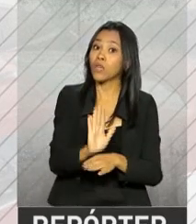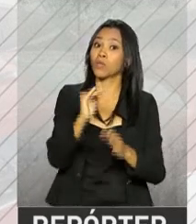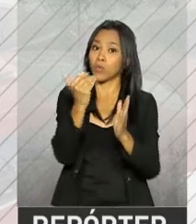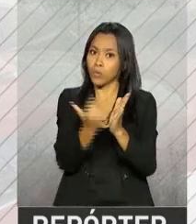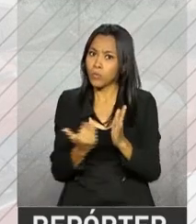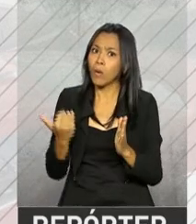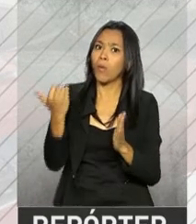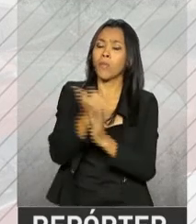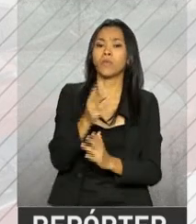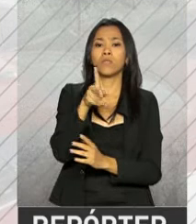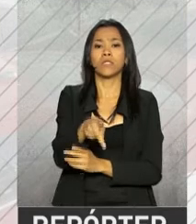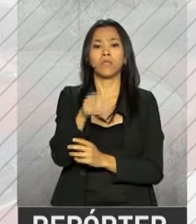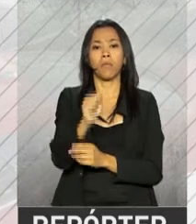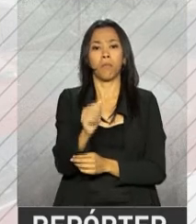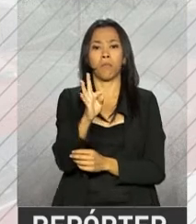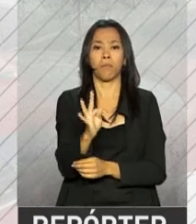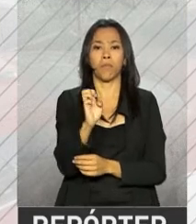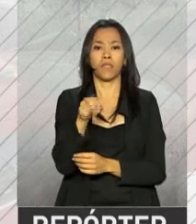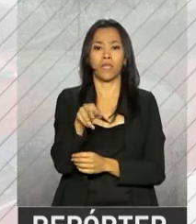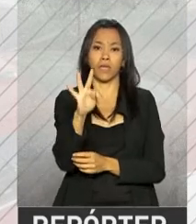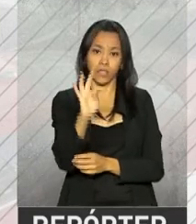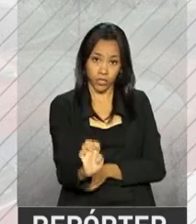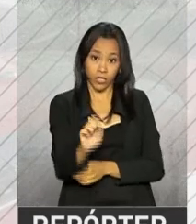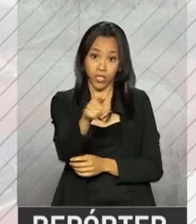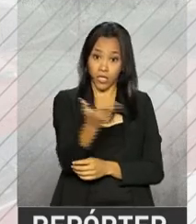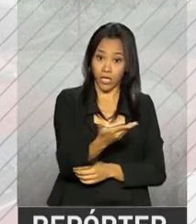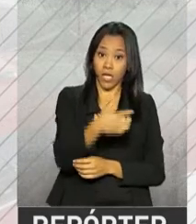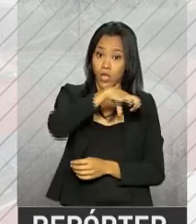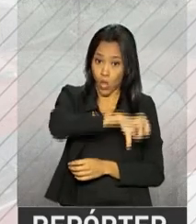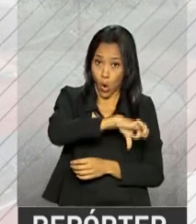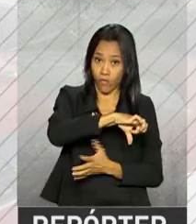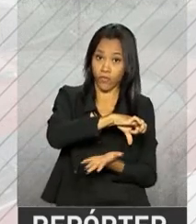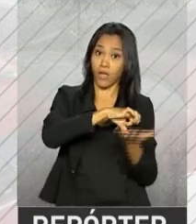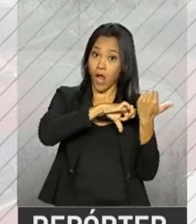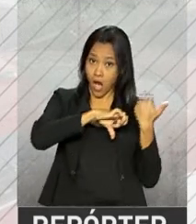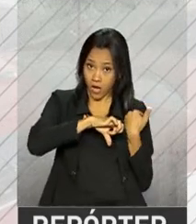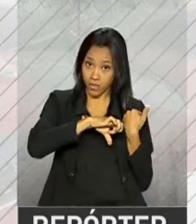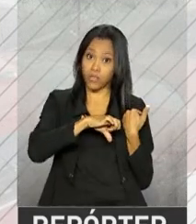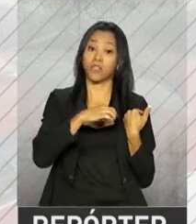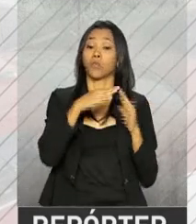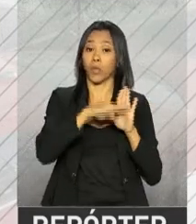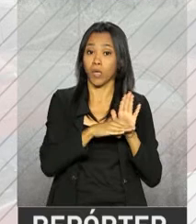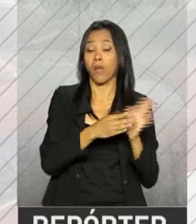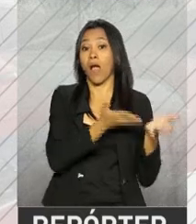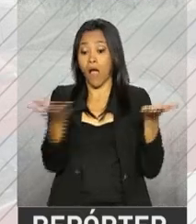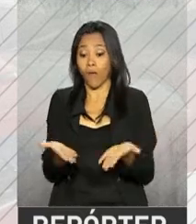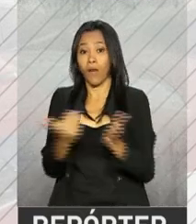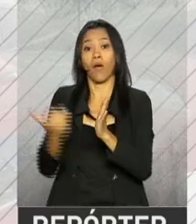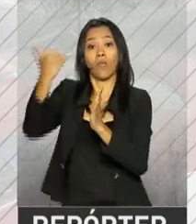de patentes de tecnologia automotiva no país que passou de nove patentes antes do inovar alto para